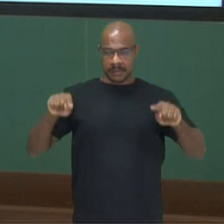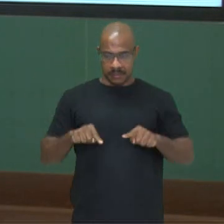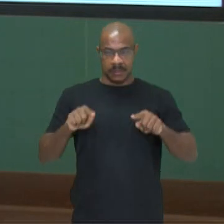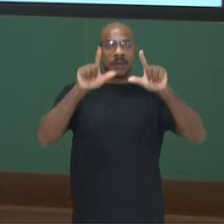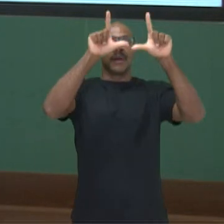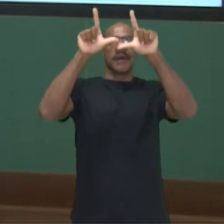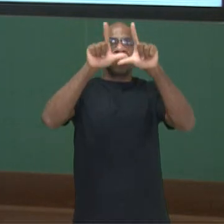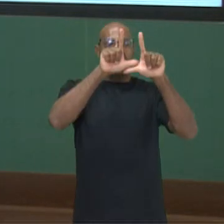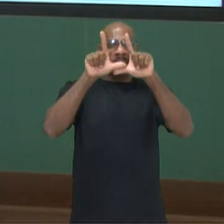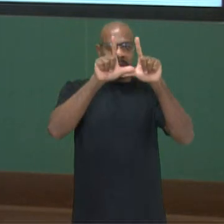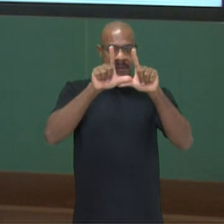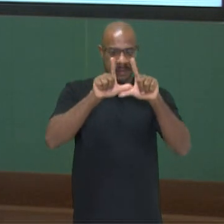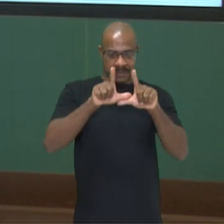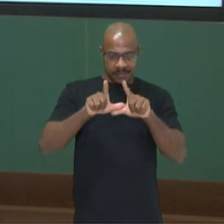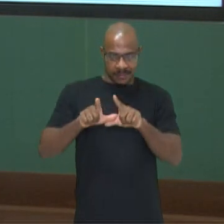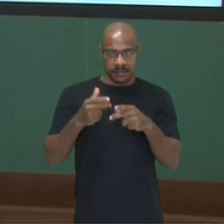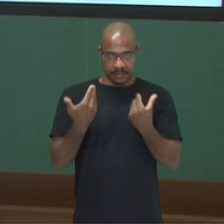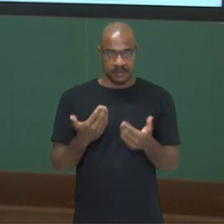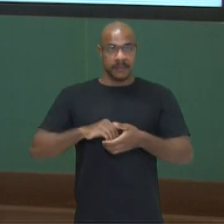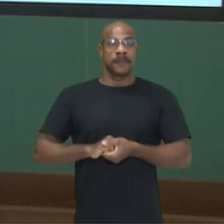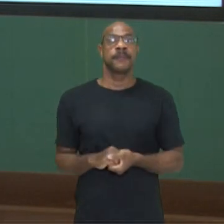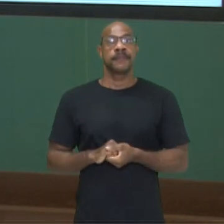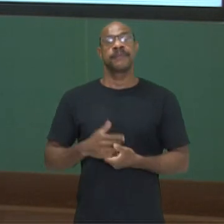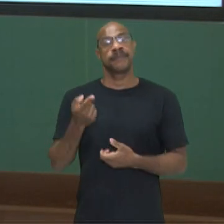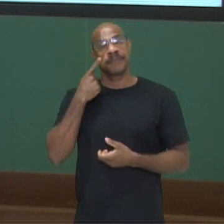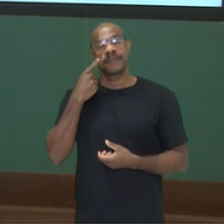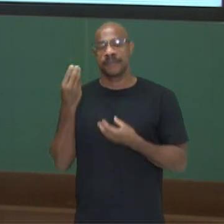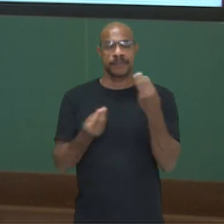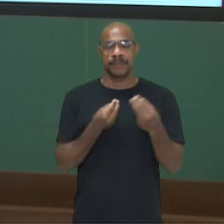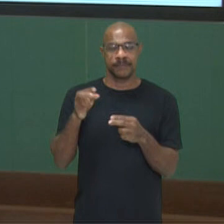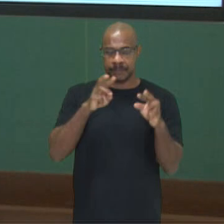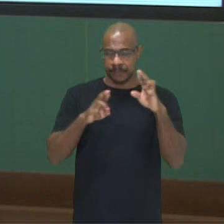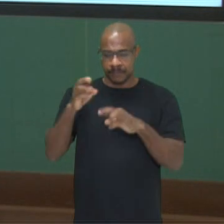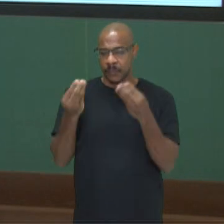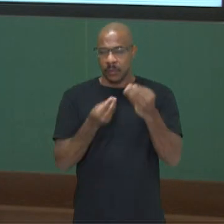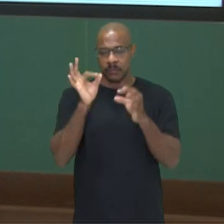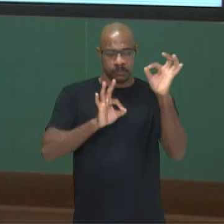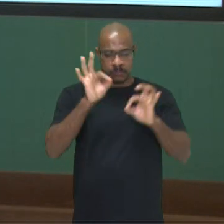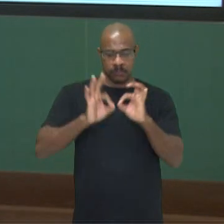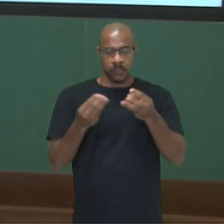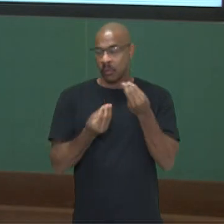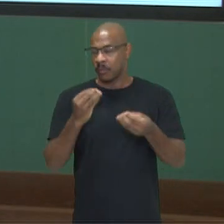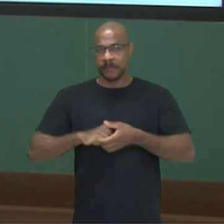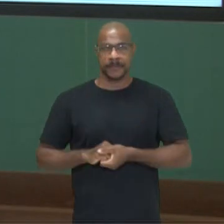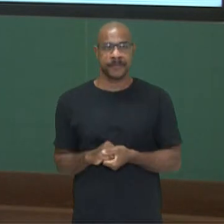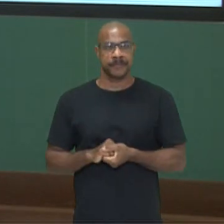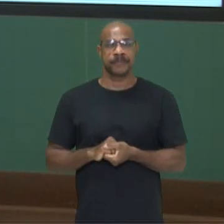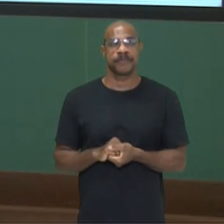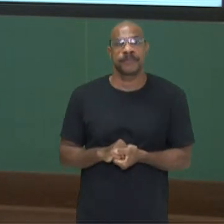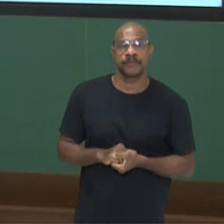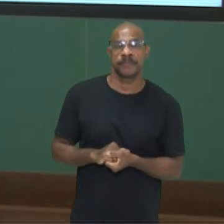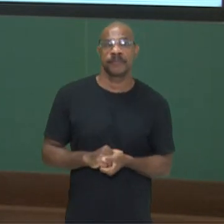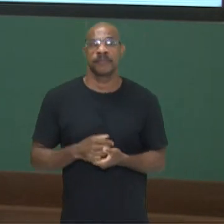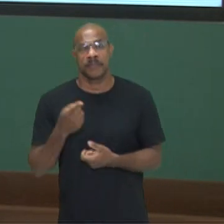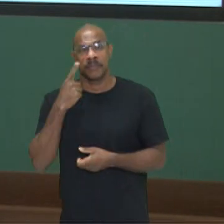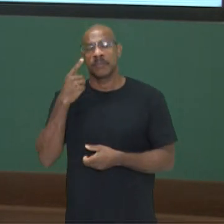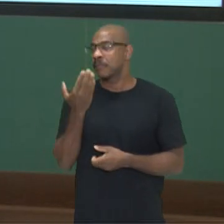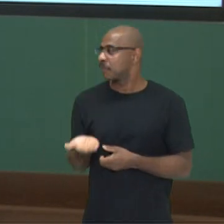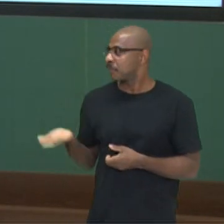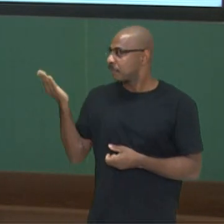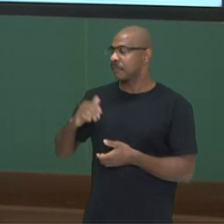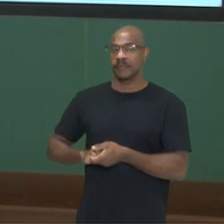quadrado, ok? Bom, vamos então analisar como ele conseguiu. Então,